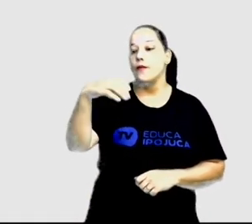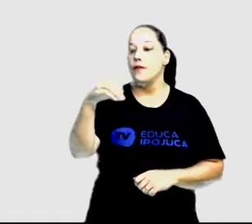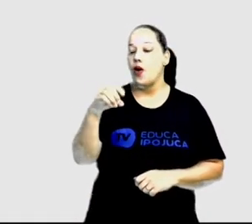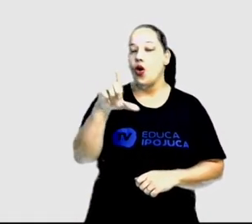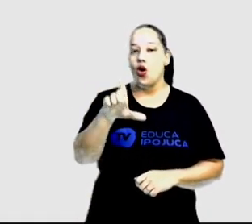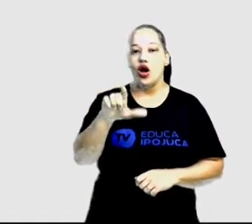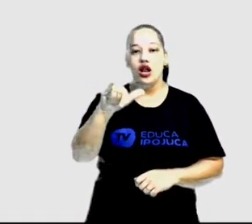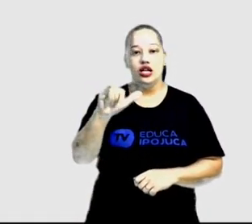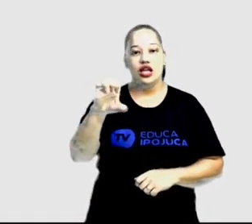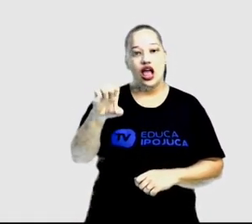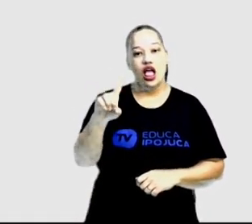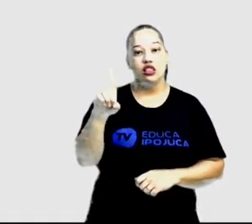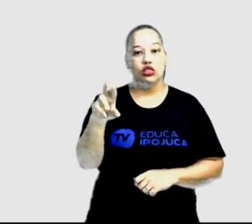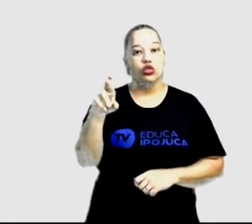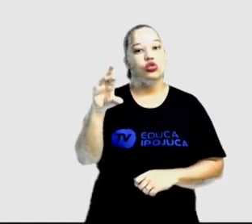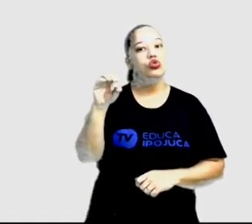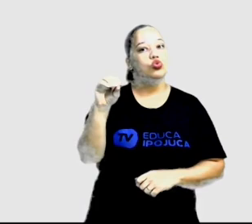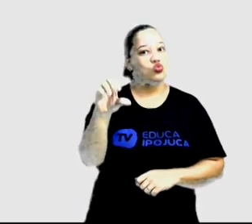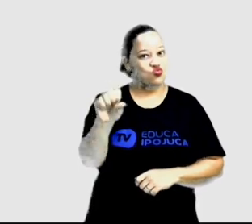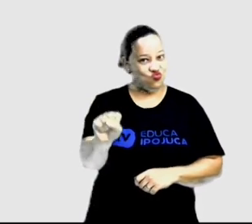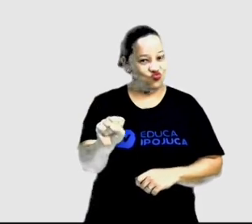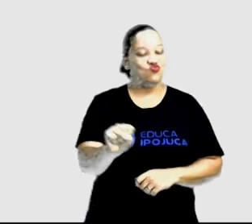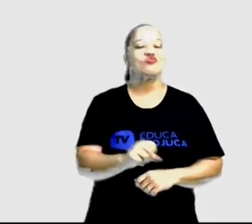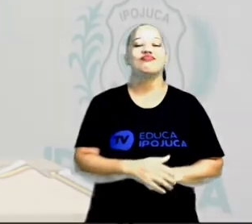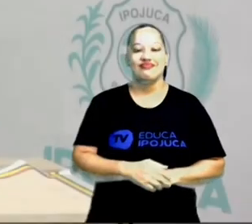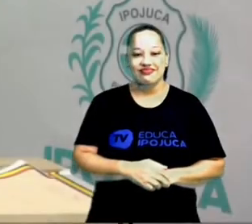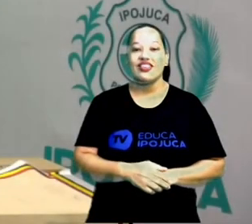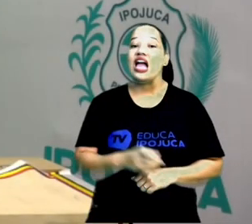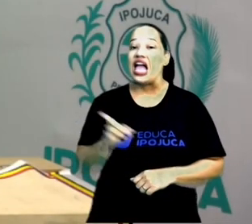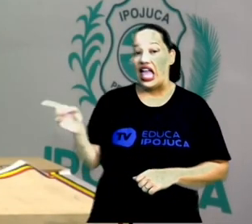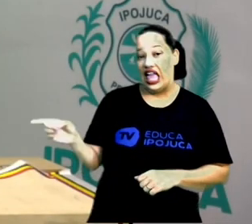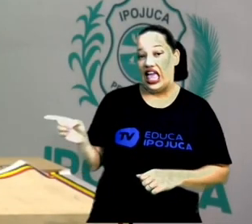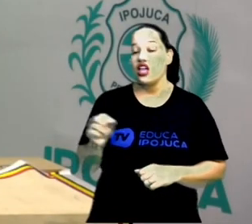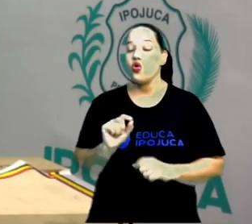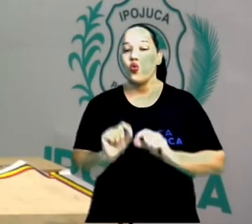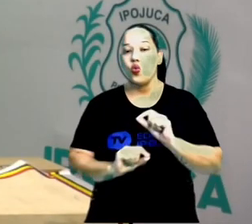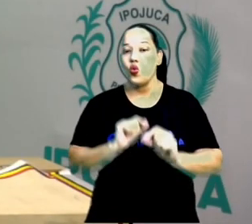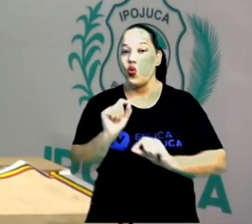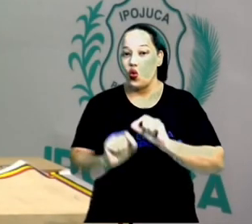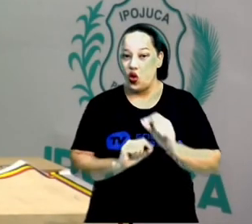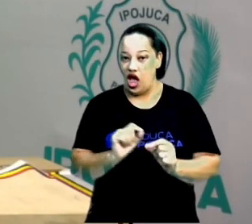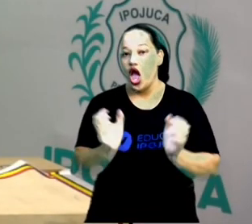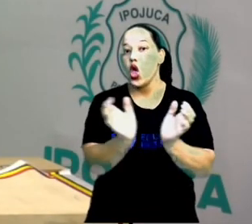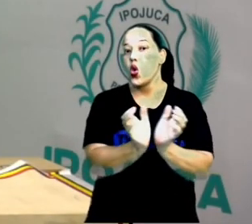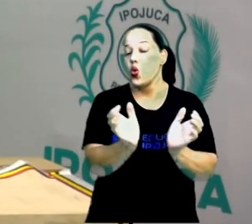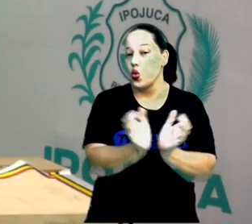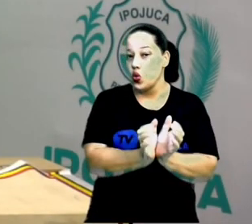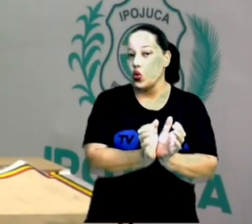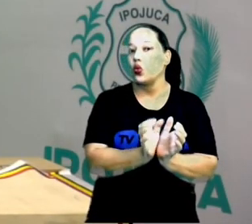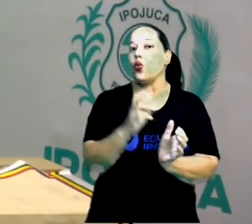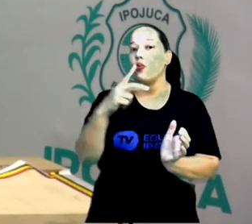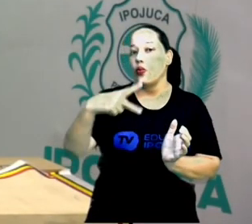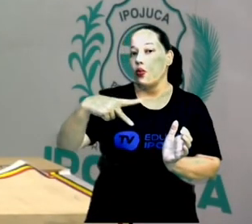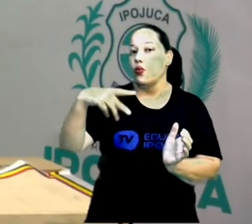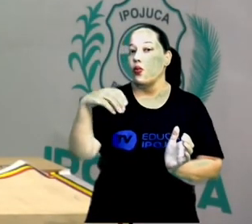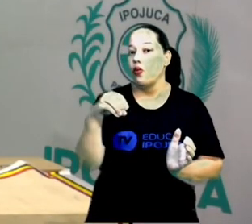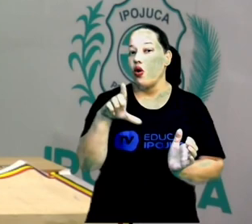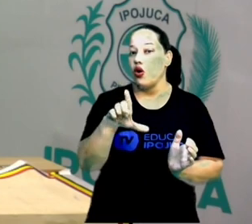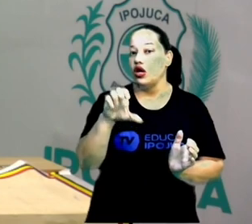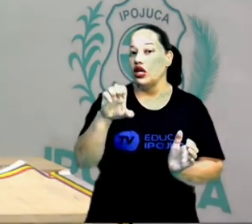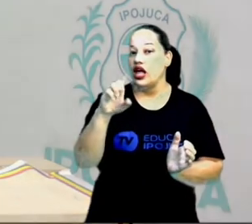Poliedros. Eles estão na categoria de poliedros.